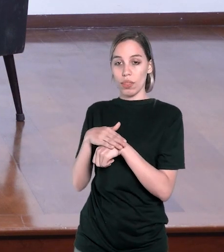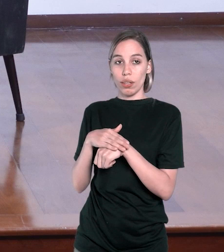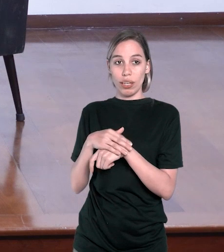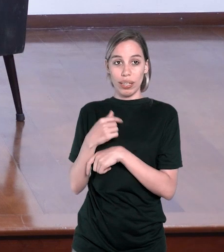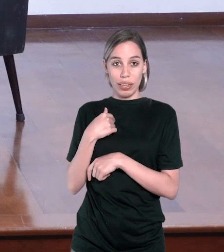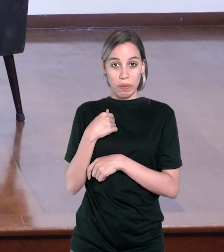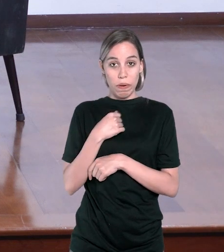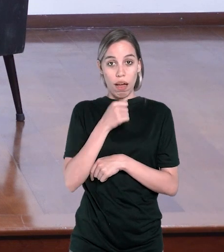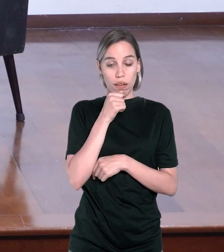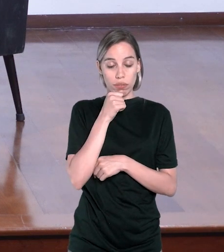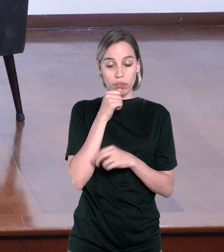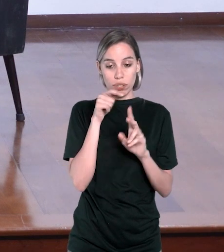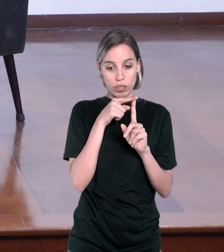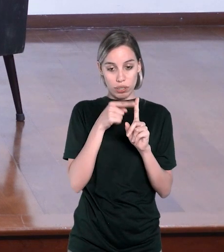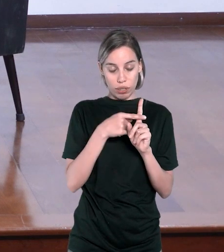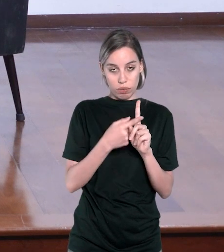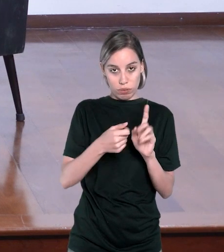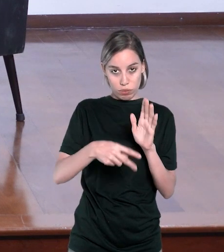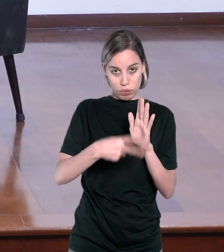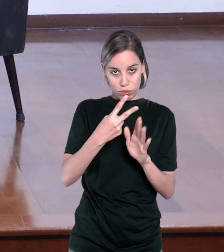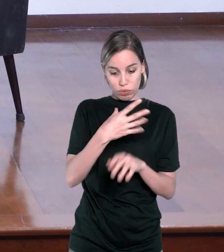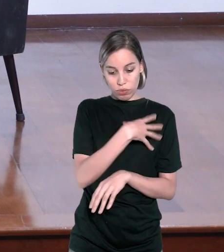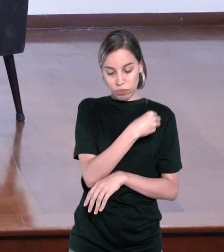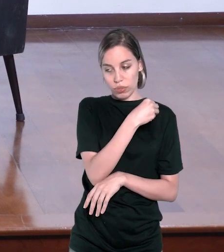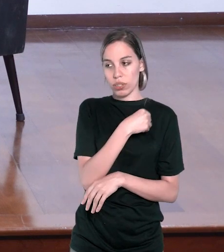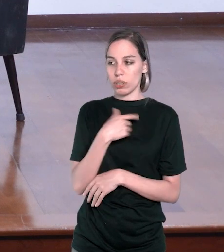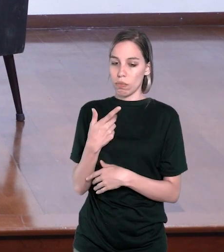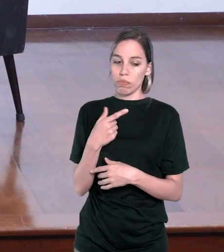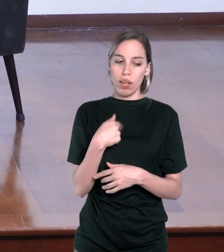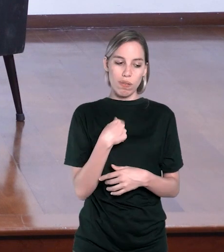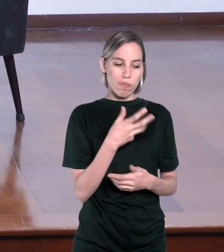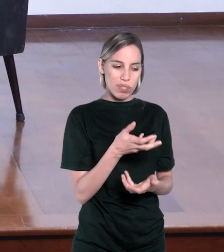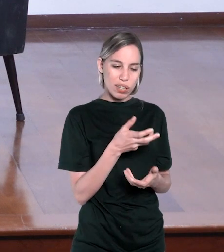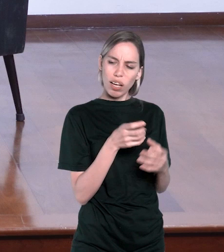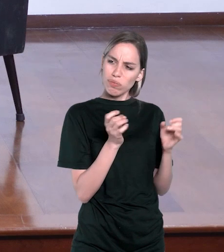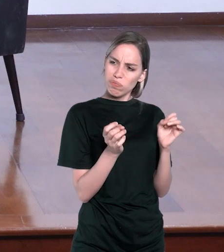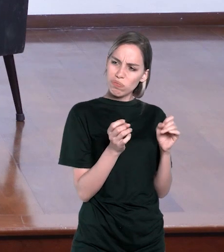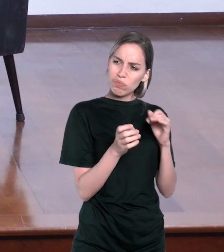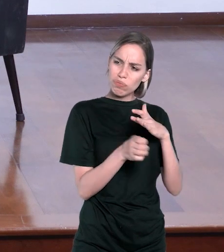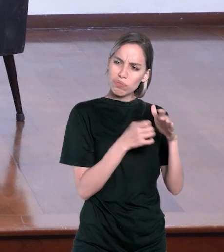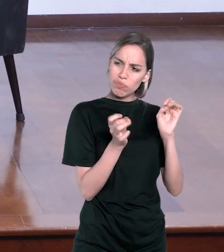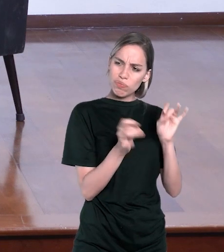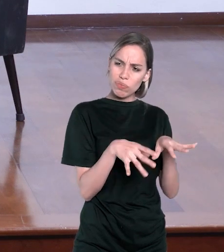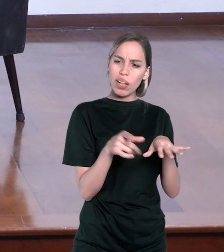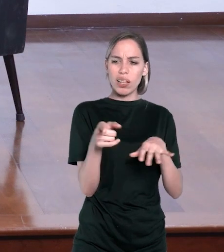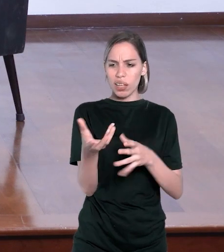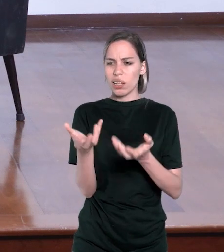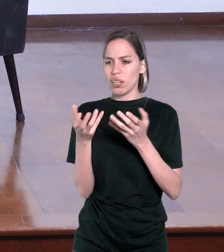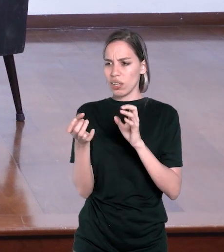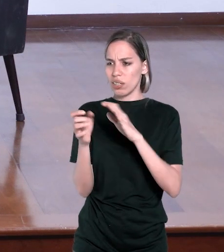Então a gente saiu, a gente fez as contas, a gente tem esse dinheiro para gastar de babá. Então foi um investimento mesmo. E para mim,